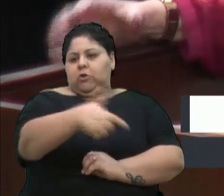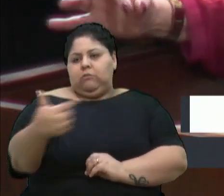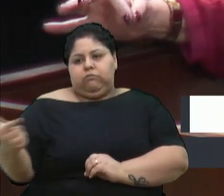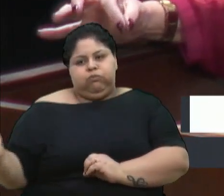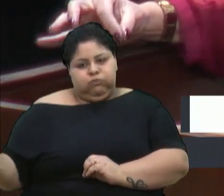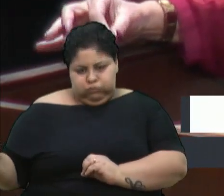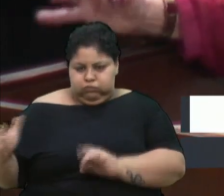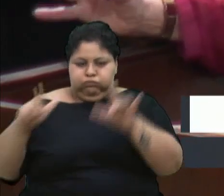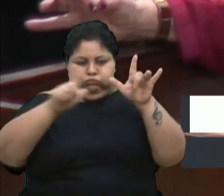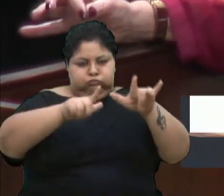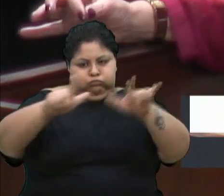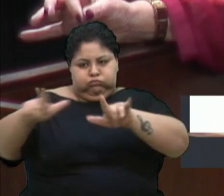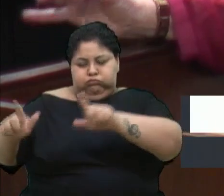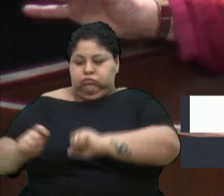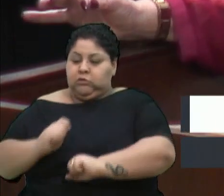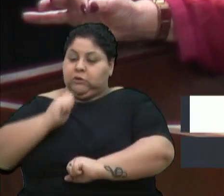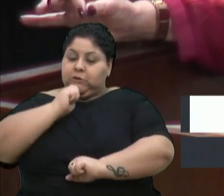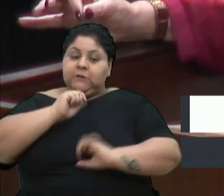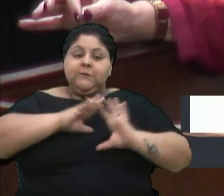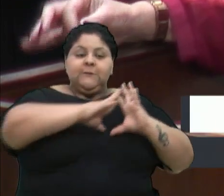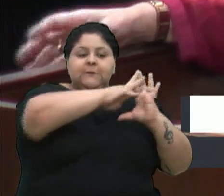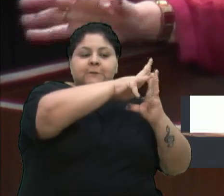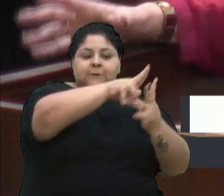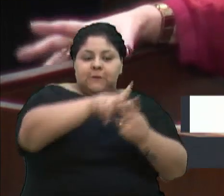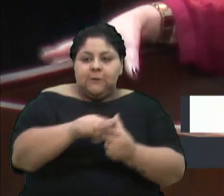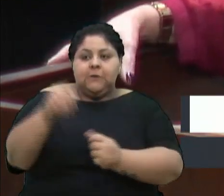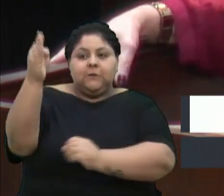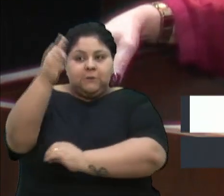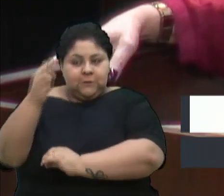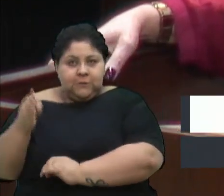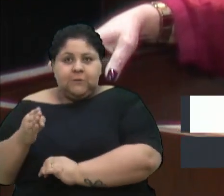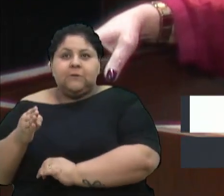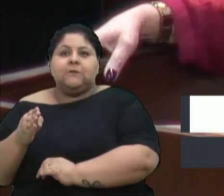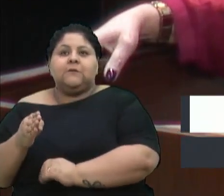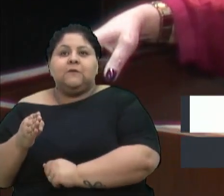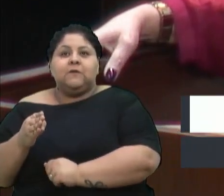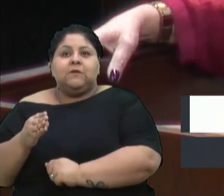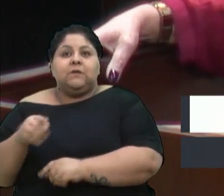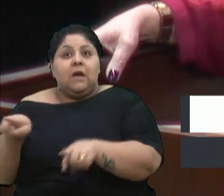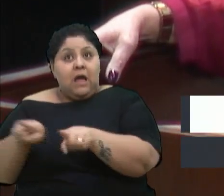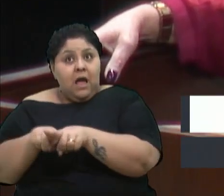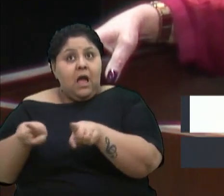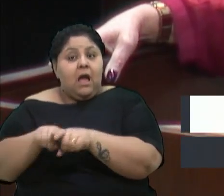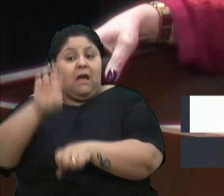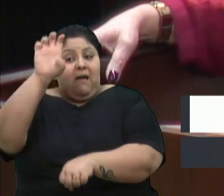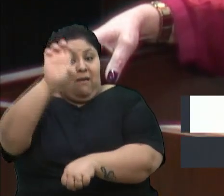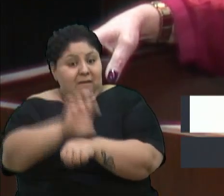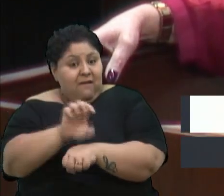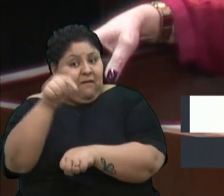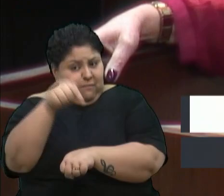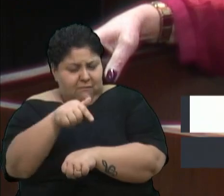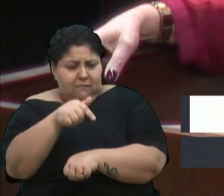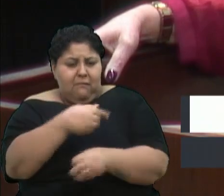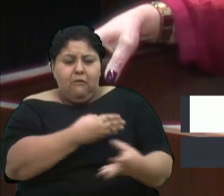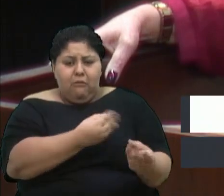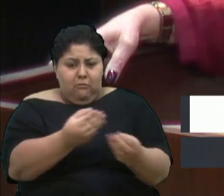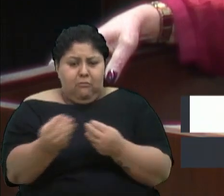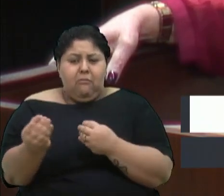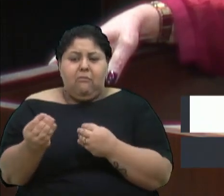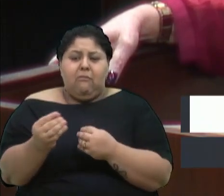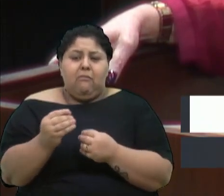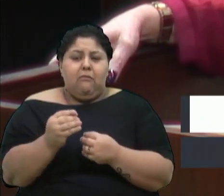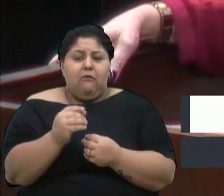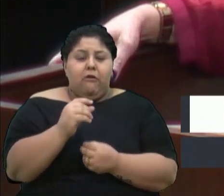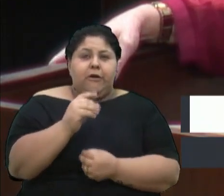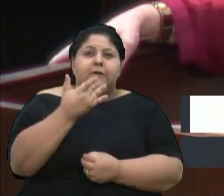e ainda no mundo e no Brasil, e inclusive no nosso estado, muitas crianças ainda realizam